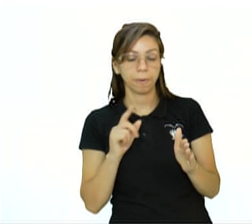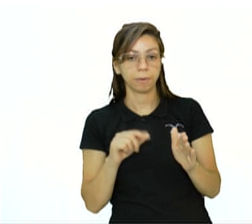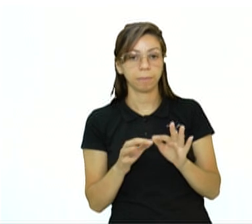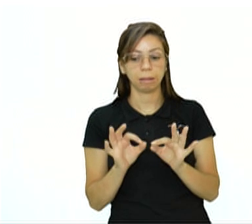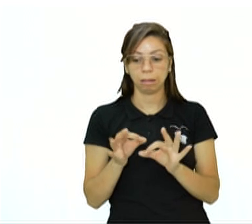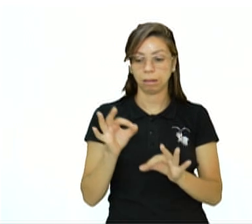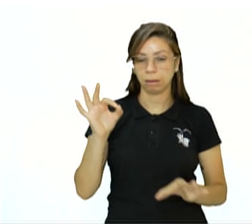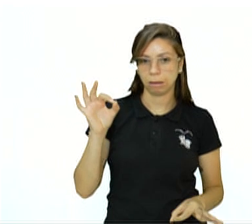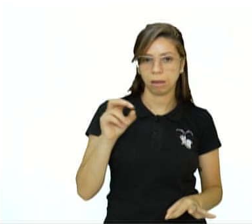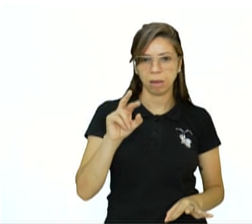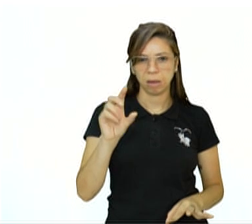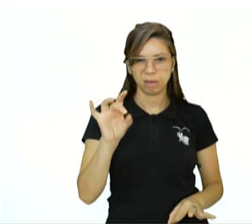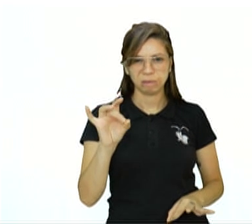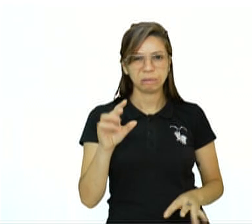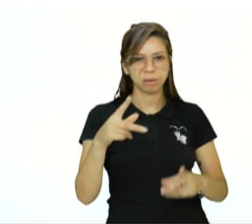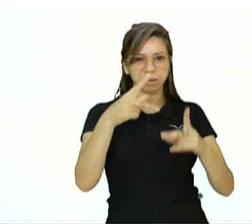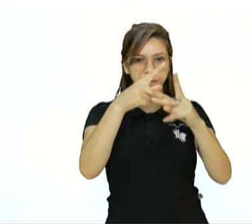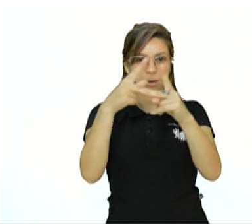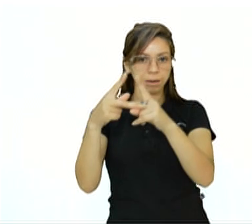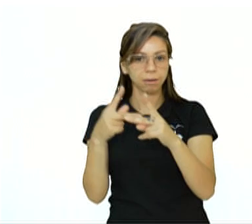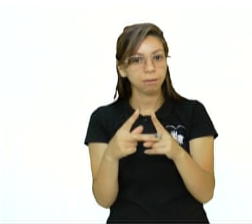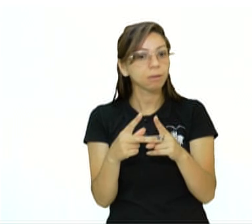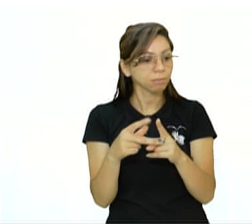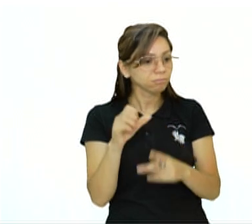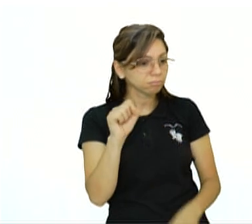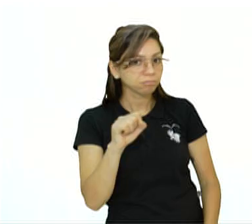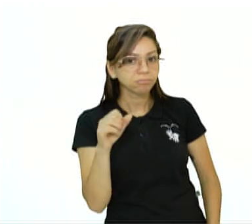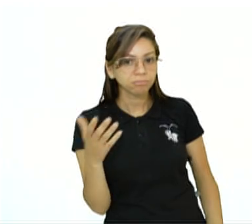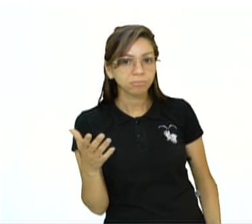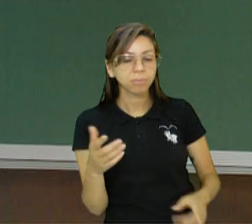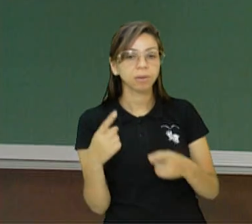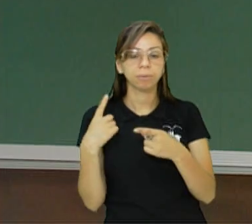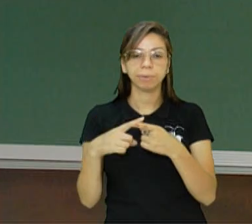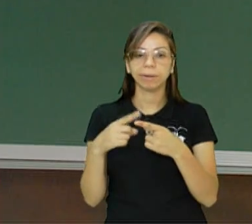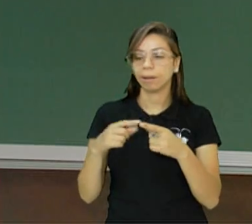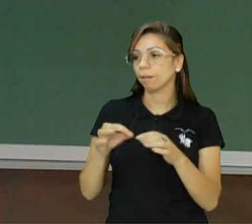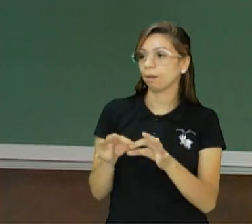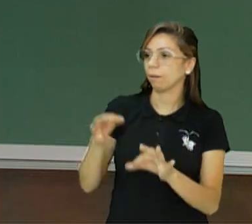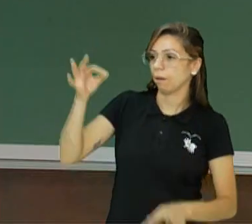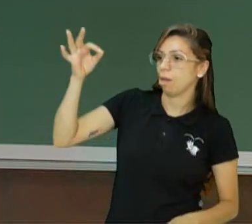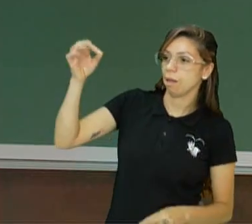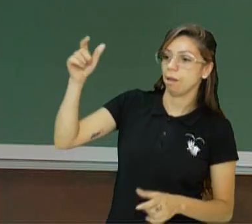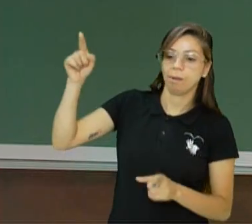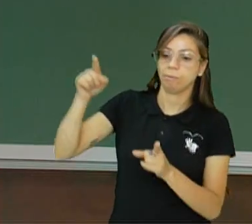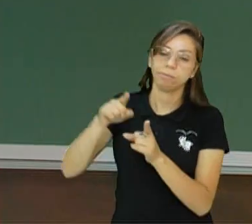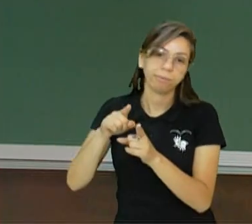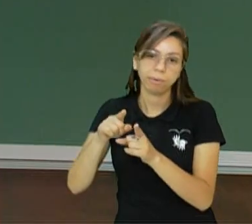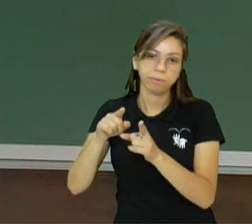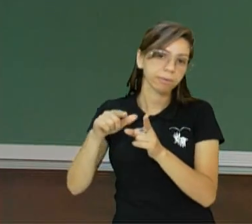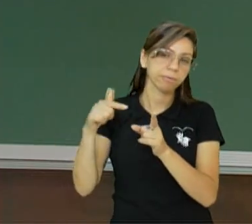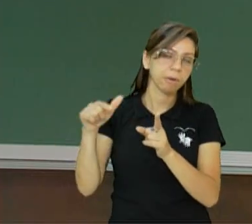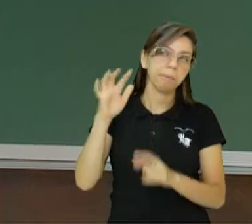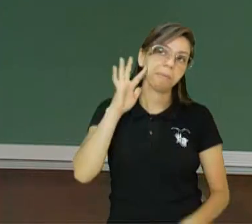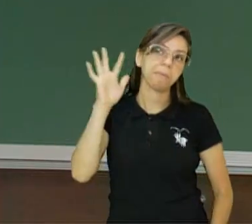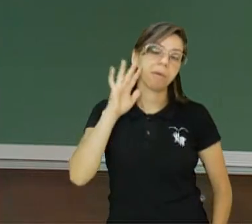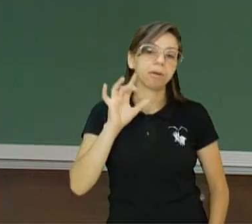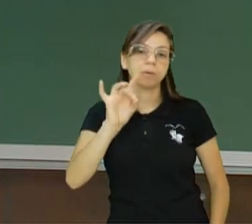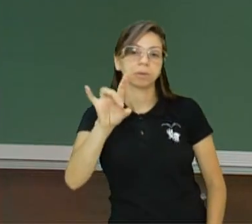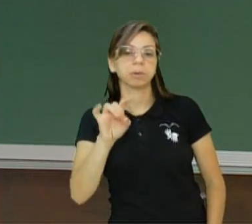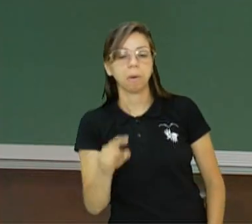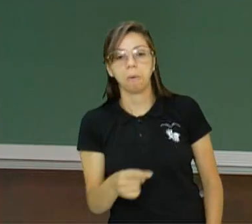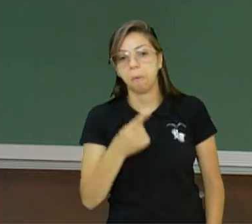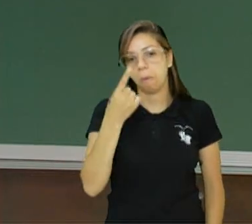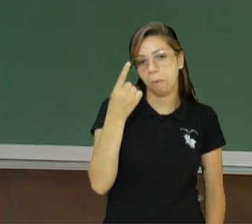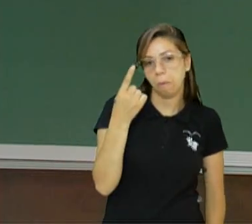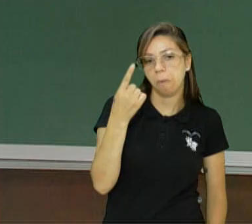montou e é só triângulo que monta ele? Sim. Não é porque é maior, não é porque é menor que a gente tem que pensar que é só uma ou